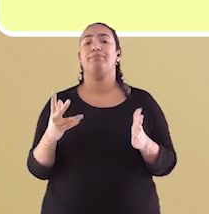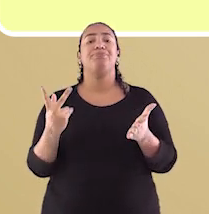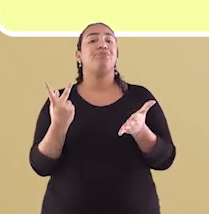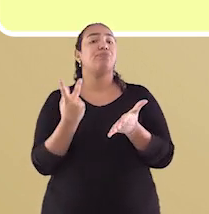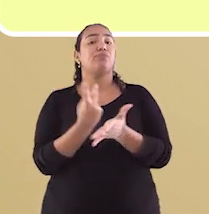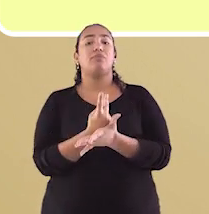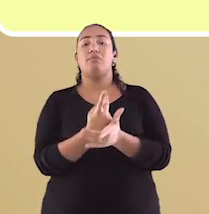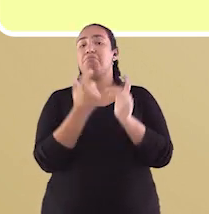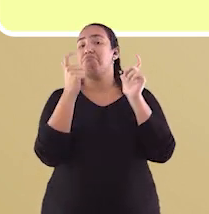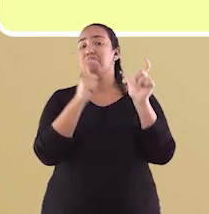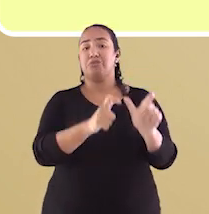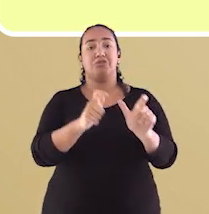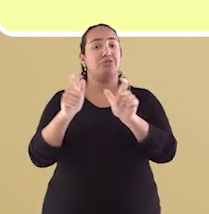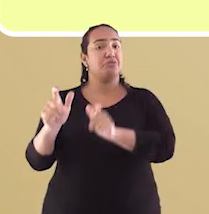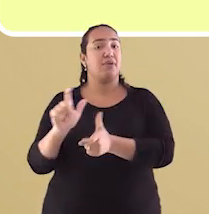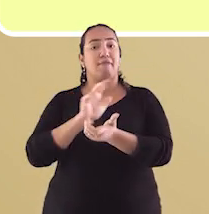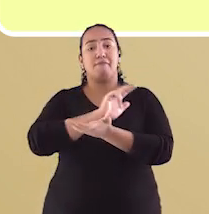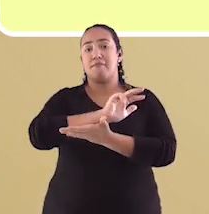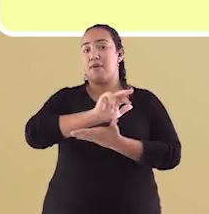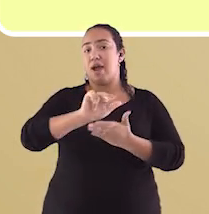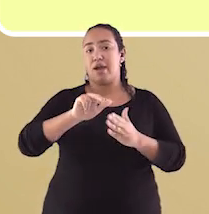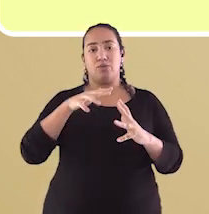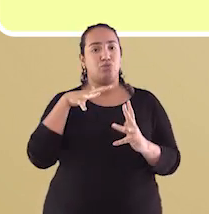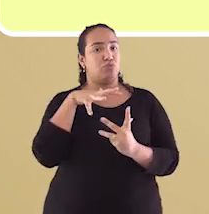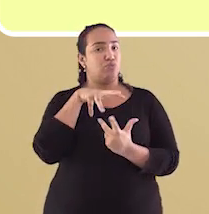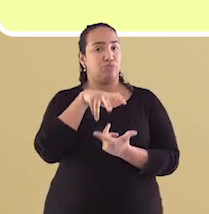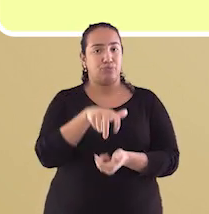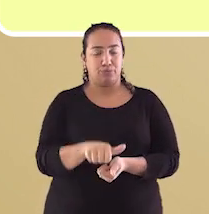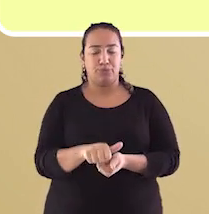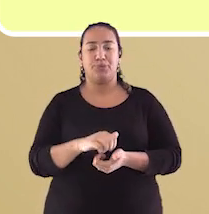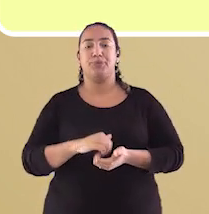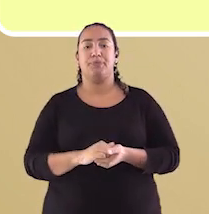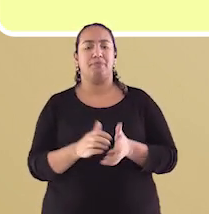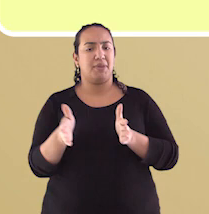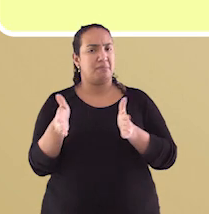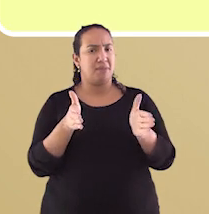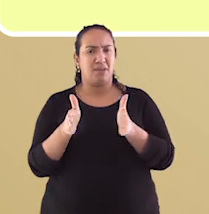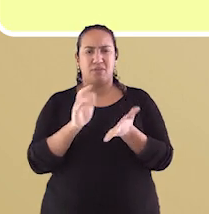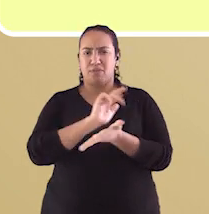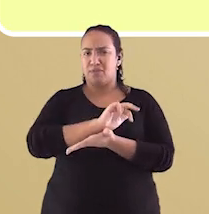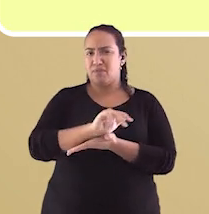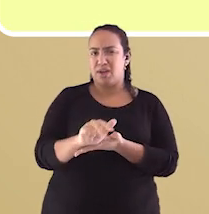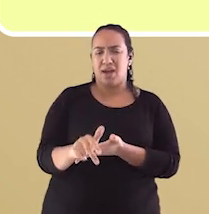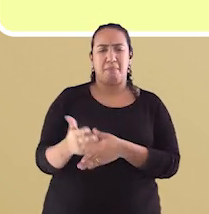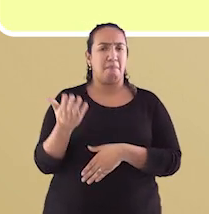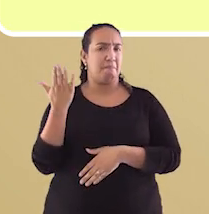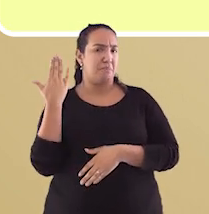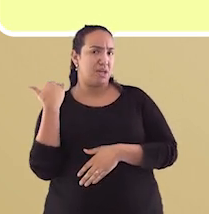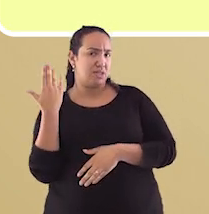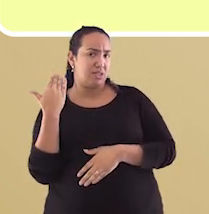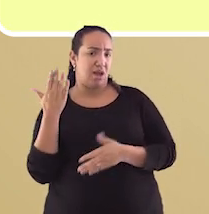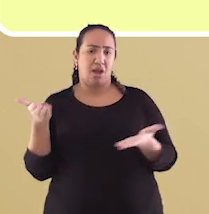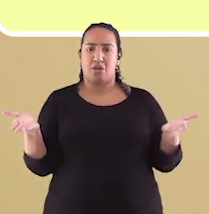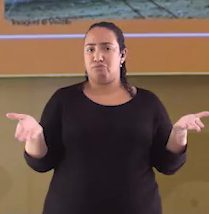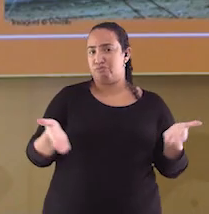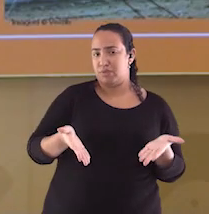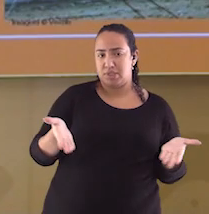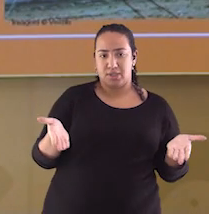acontecer em qualquer lugar do mundo e em qualquer tempo, seja passado ou